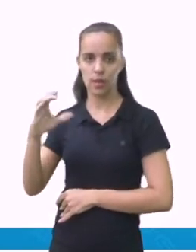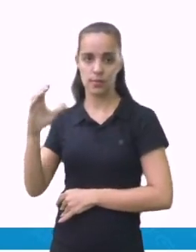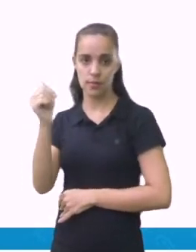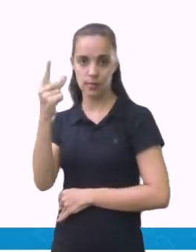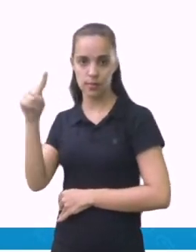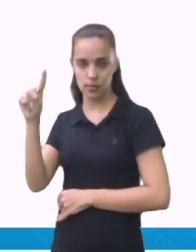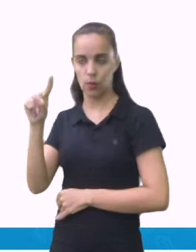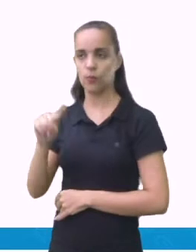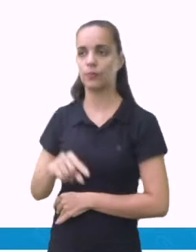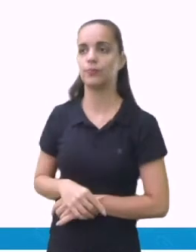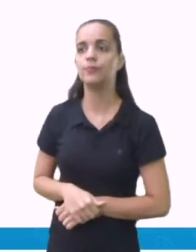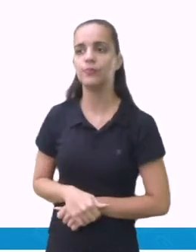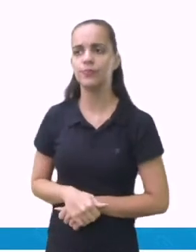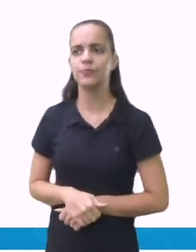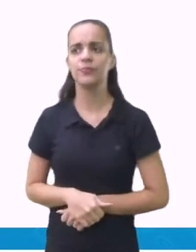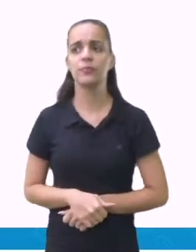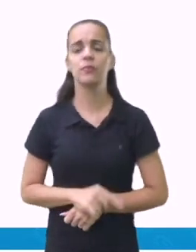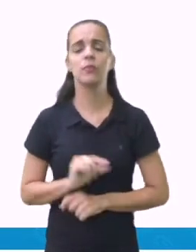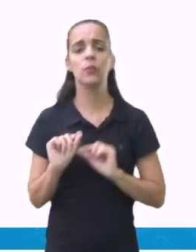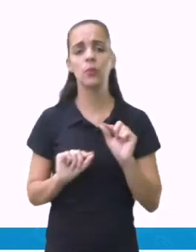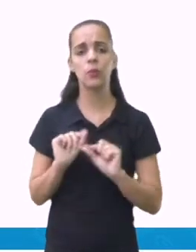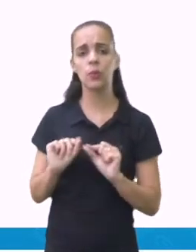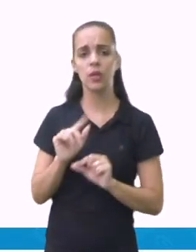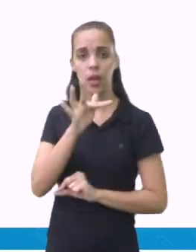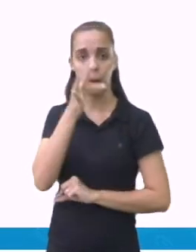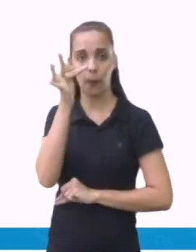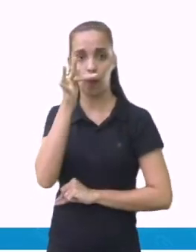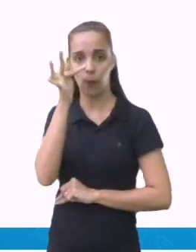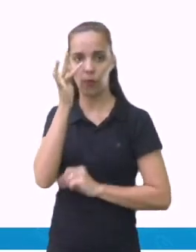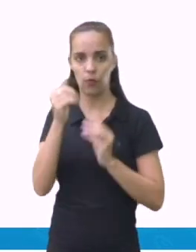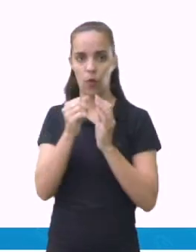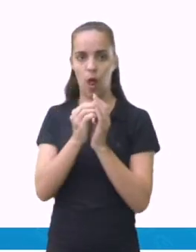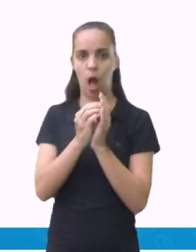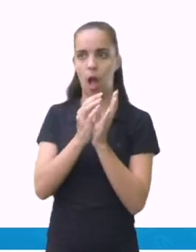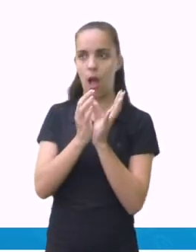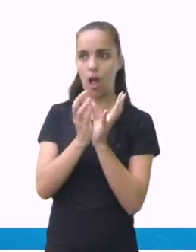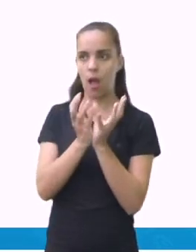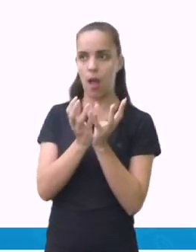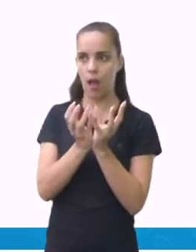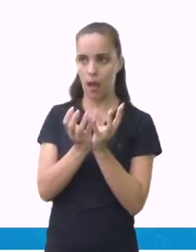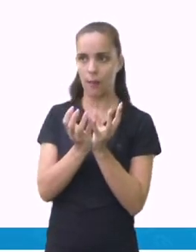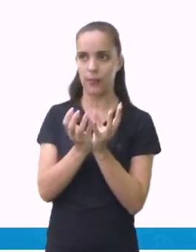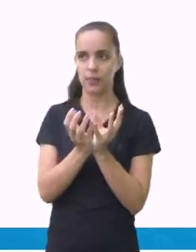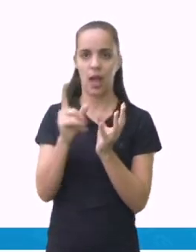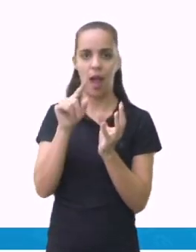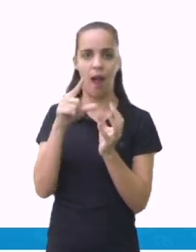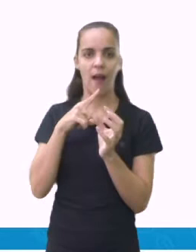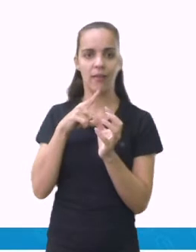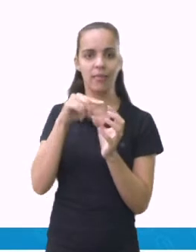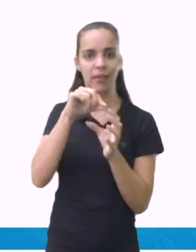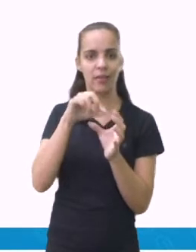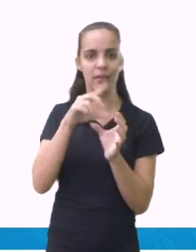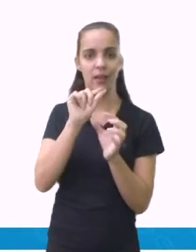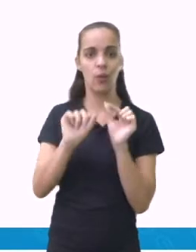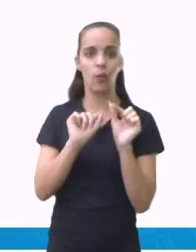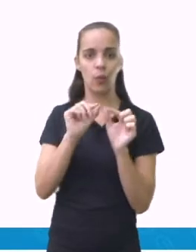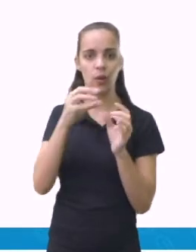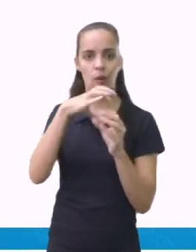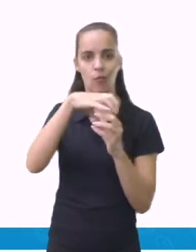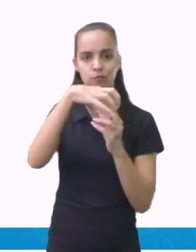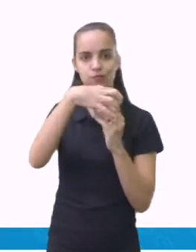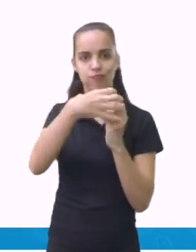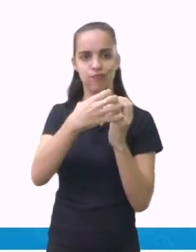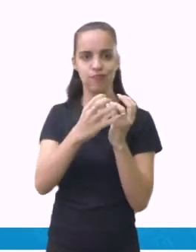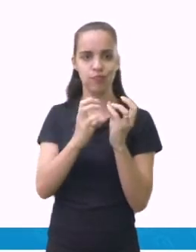É quando a própria flor se poliniza. Então, o pólen que está aqui, ó, dentro do